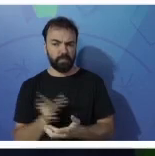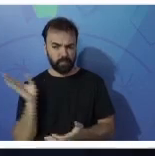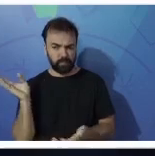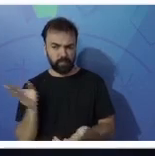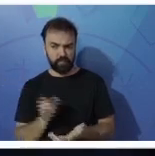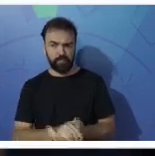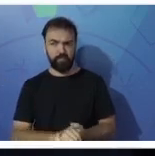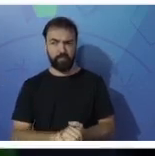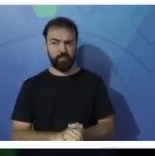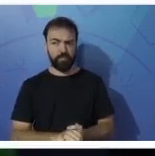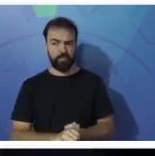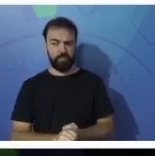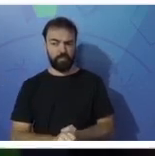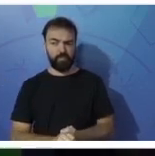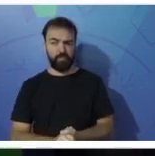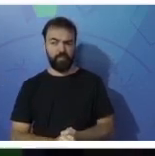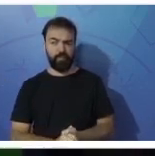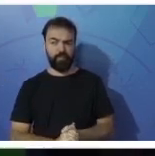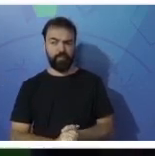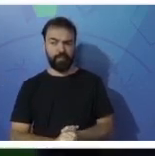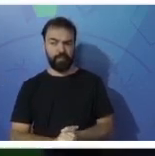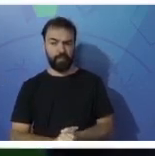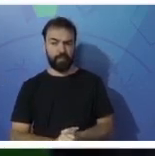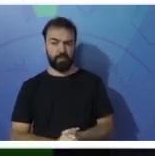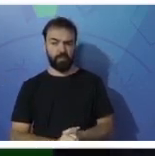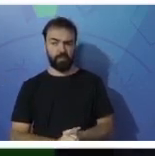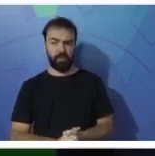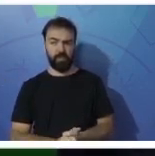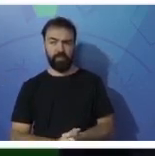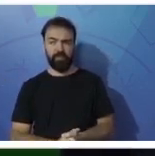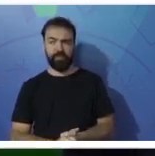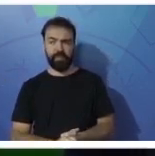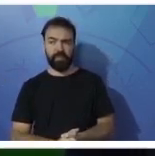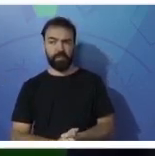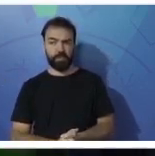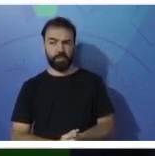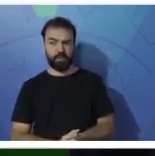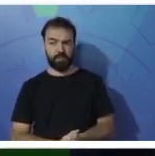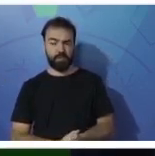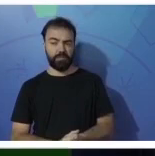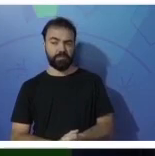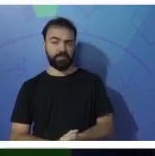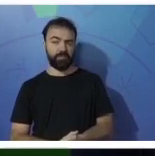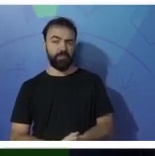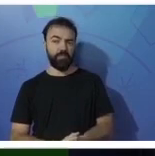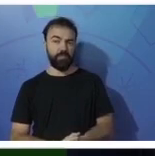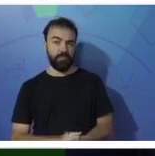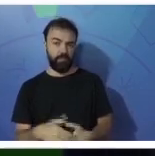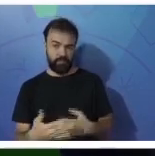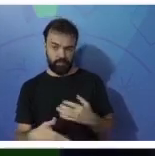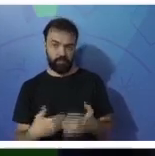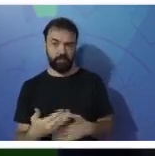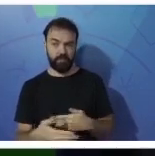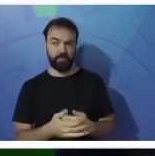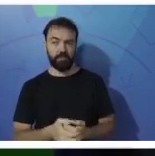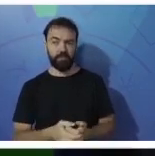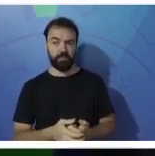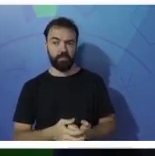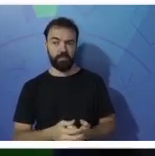veremos, ok? No final, a despedida da sua carta. Foi a atividade da página 31. Vamos continuar.